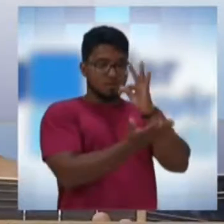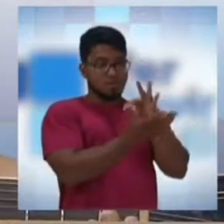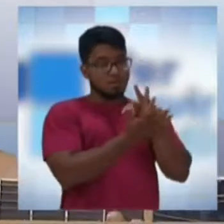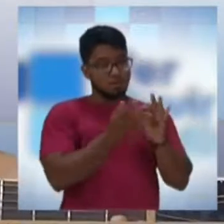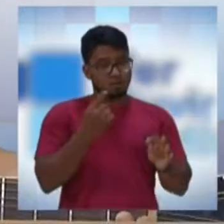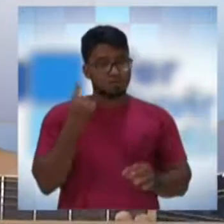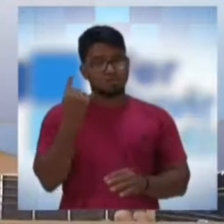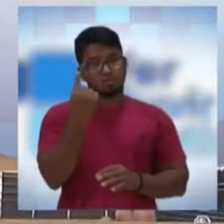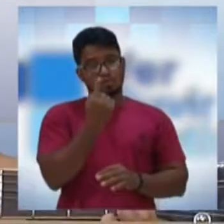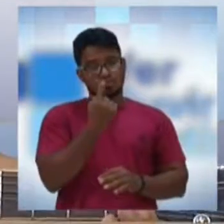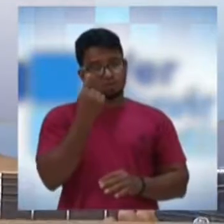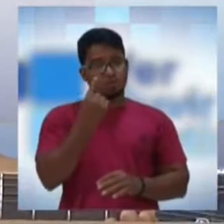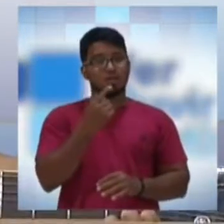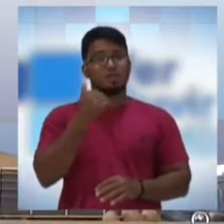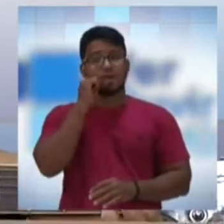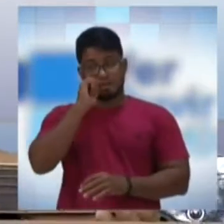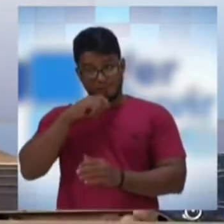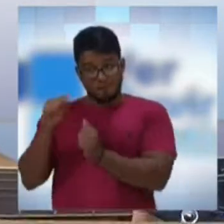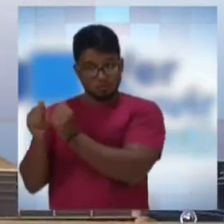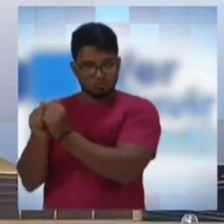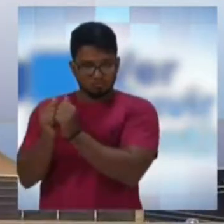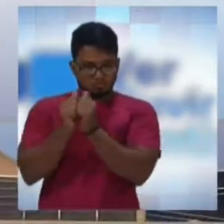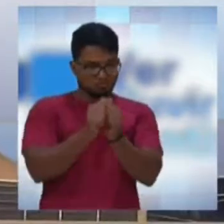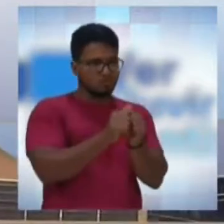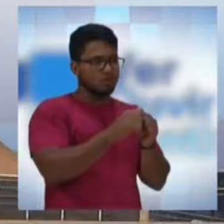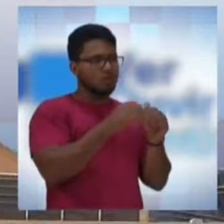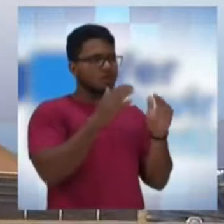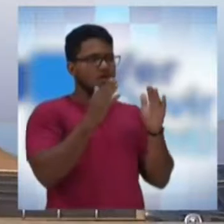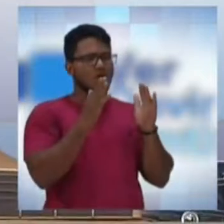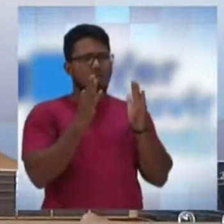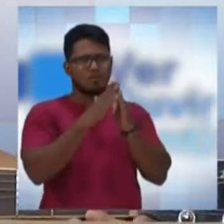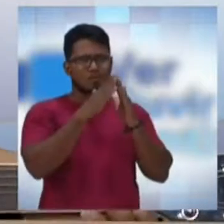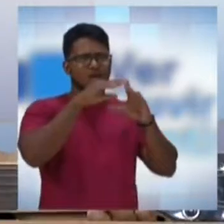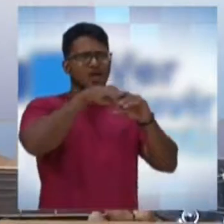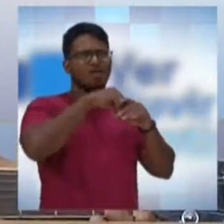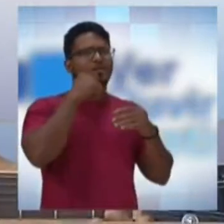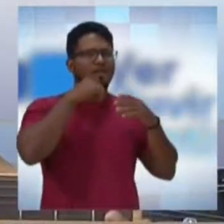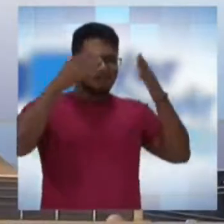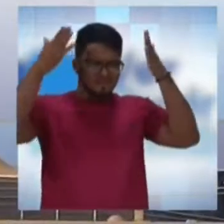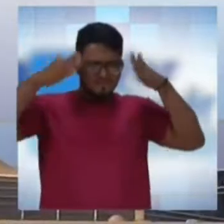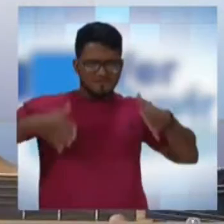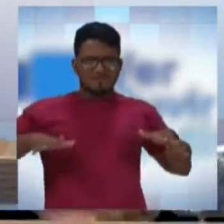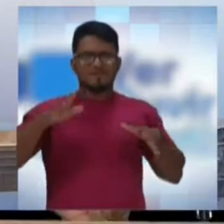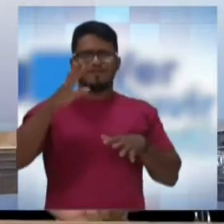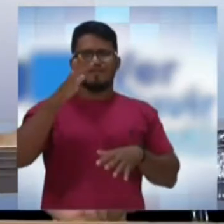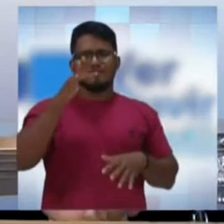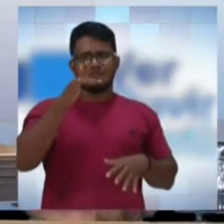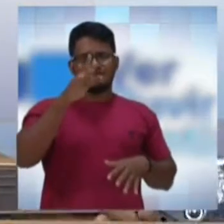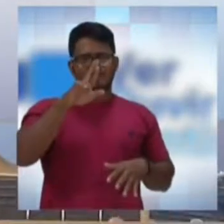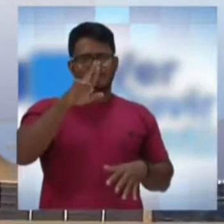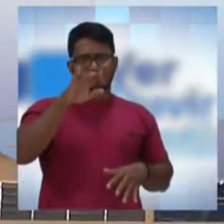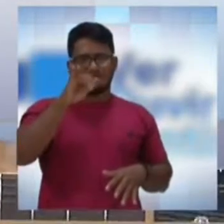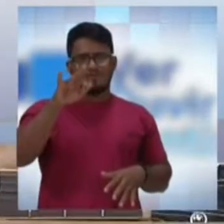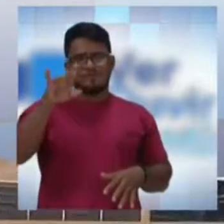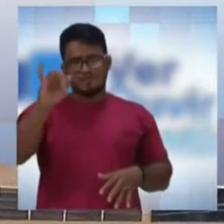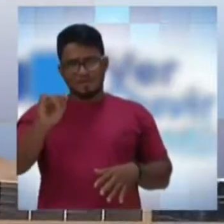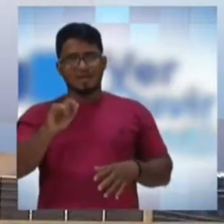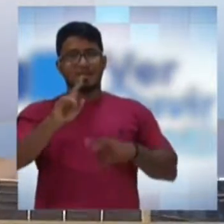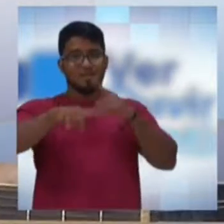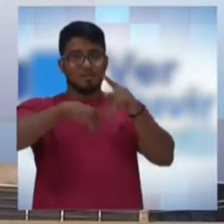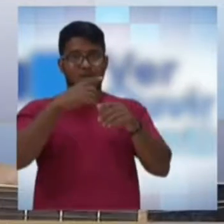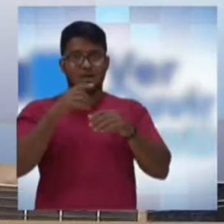Teresina, sozinha sim, minha mãe veio me deixar aqui. Morei algum tempo com as freiras, né? Sim. E depois